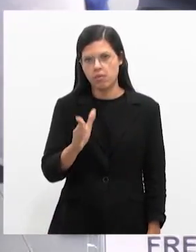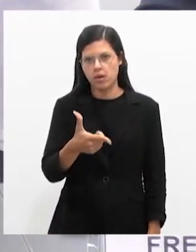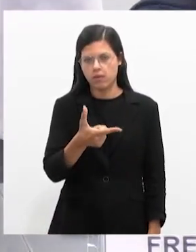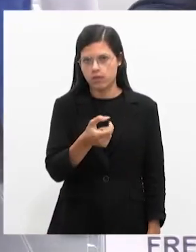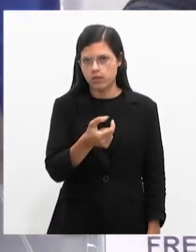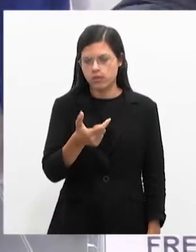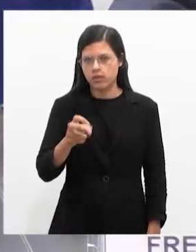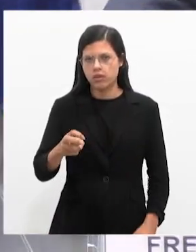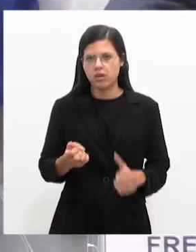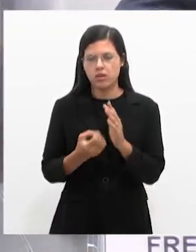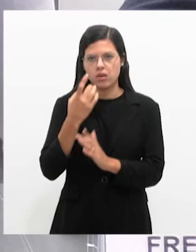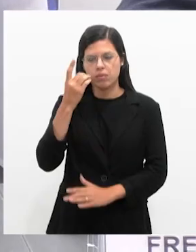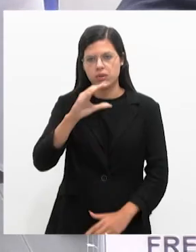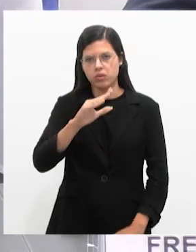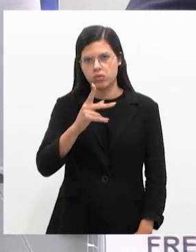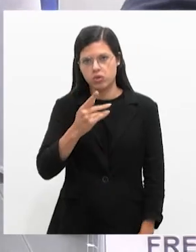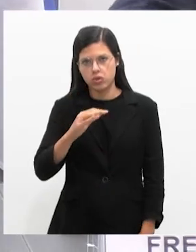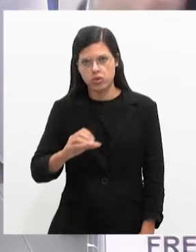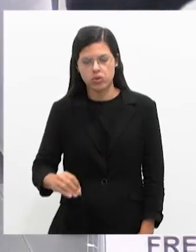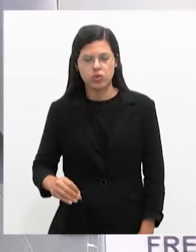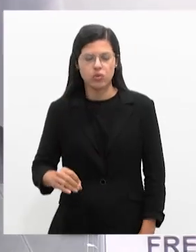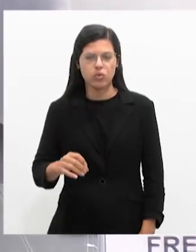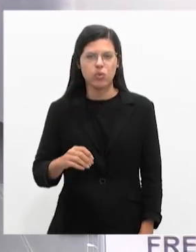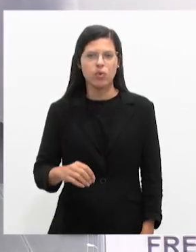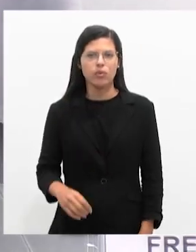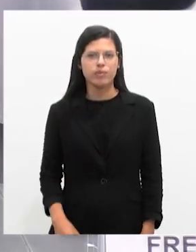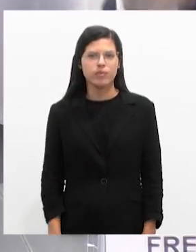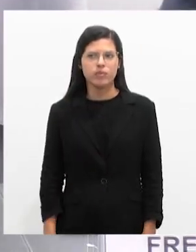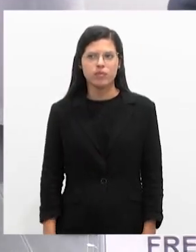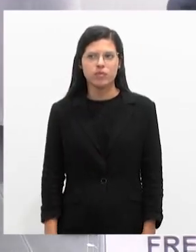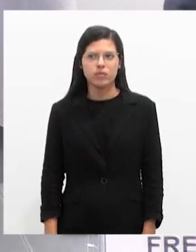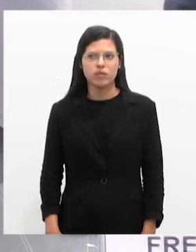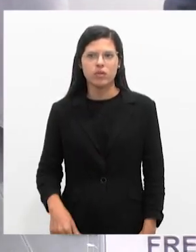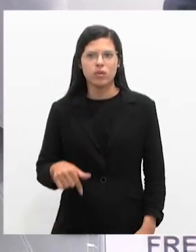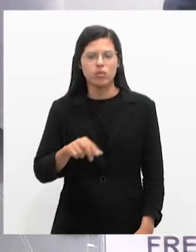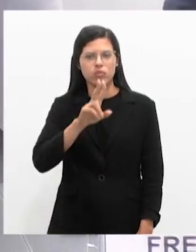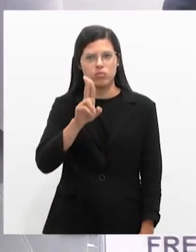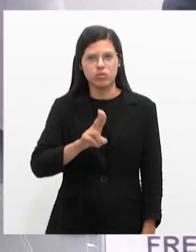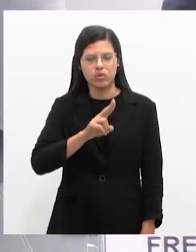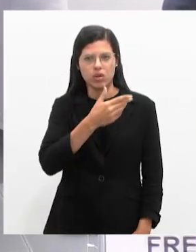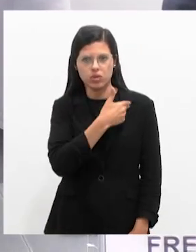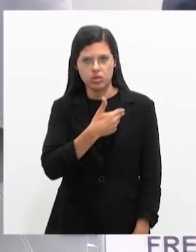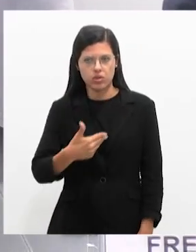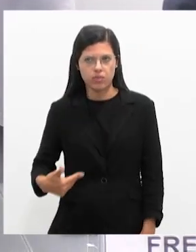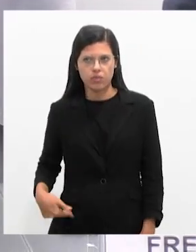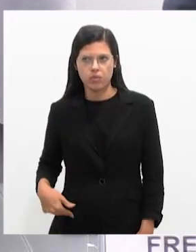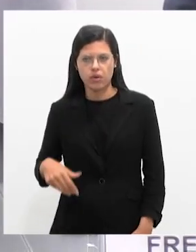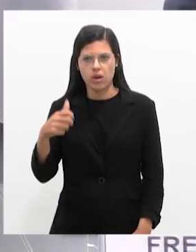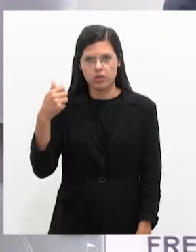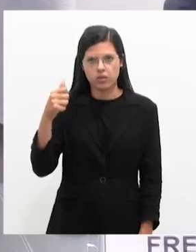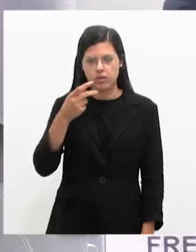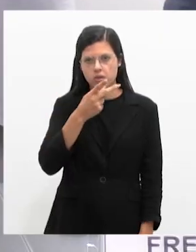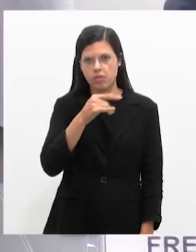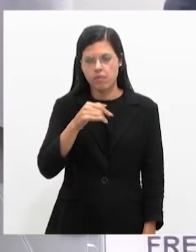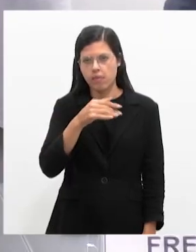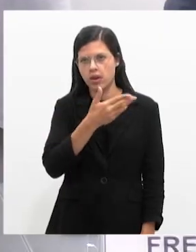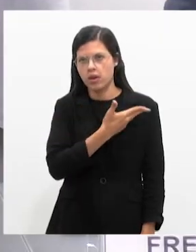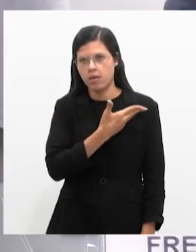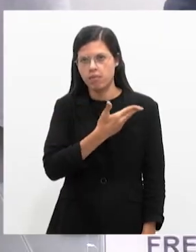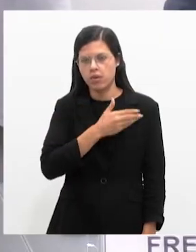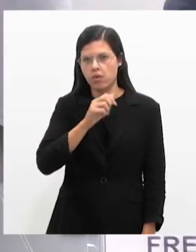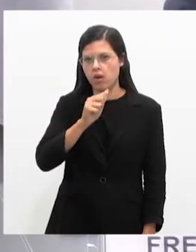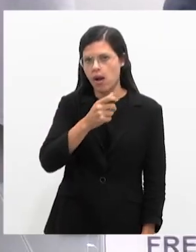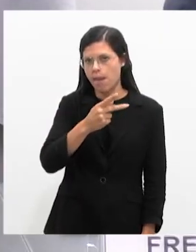autoria do deputado Chico Machado, em que fica considerado o título de utilidade pública a Associação de Pais e Amigos dos Excepcionais, a PAI